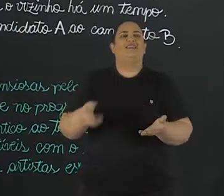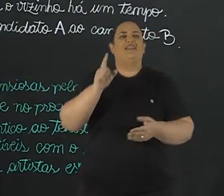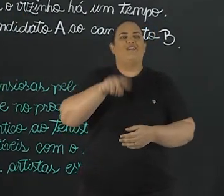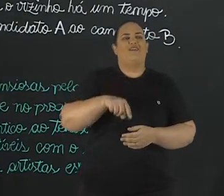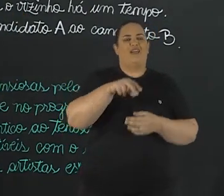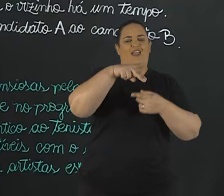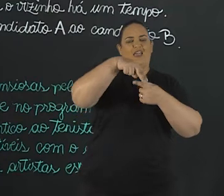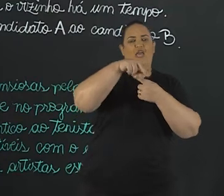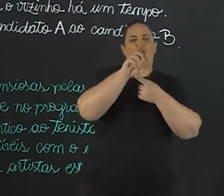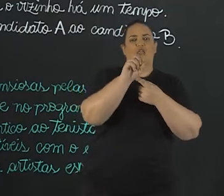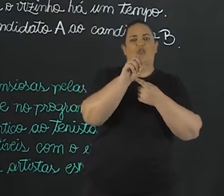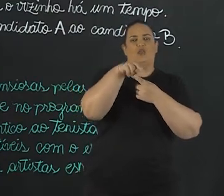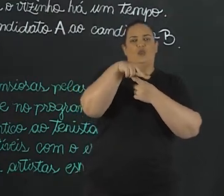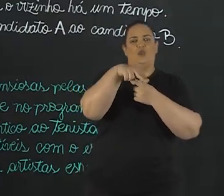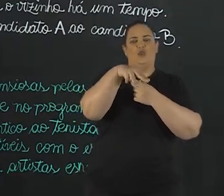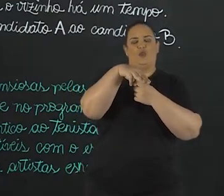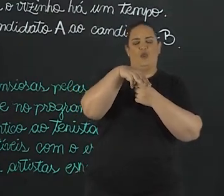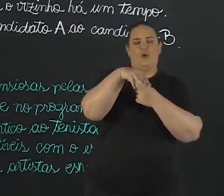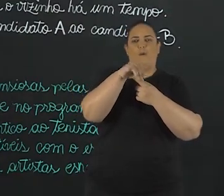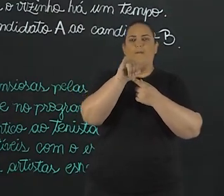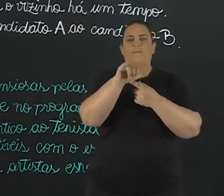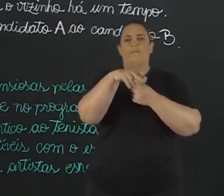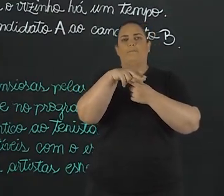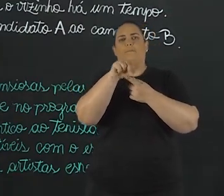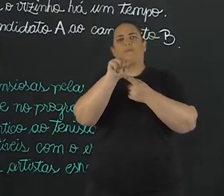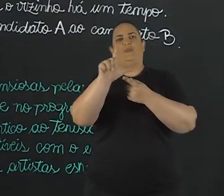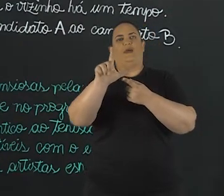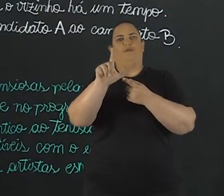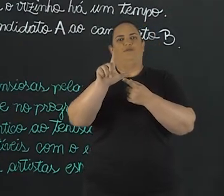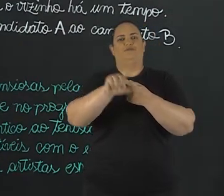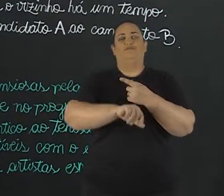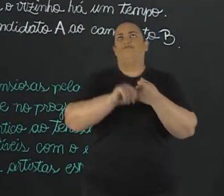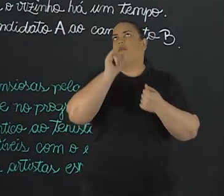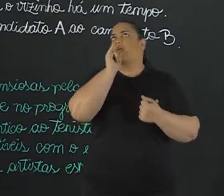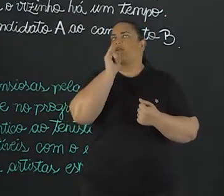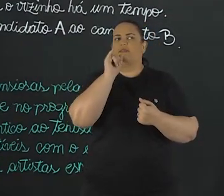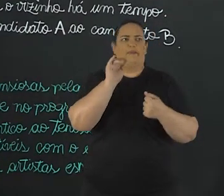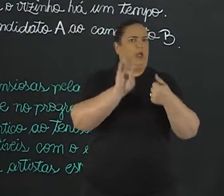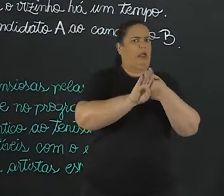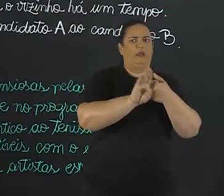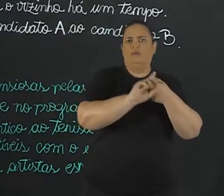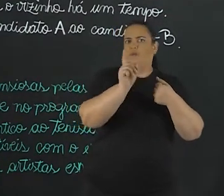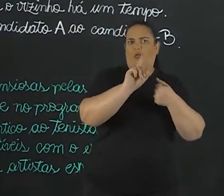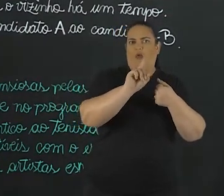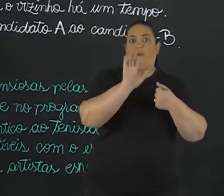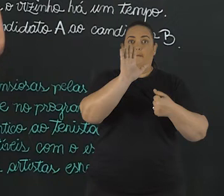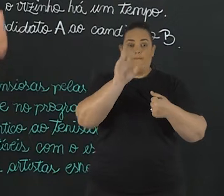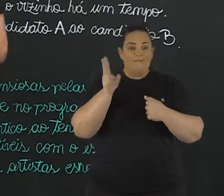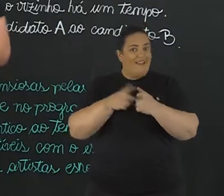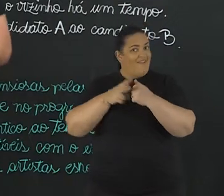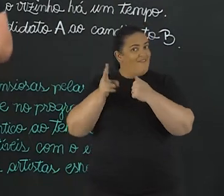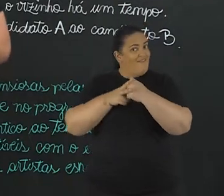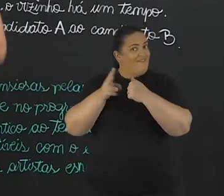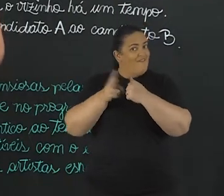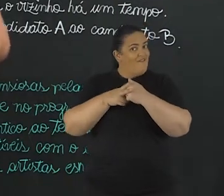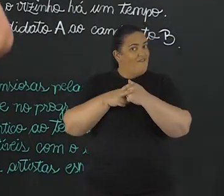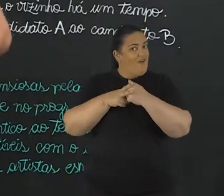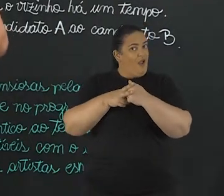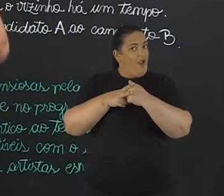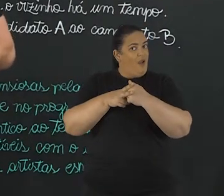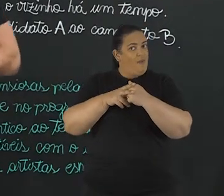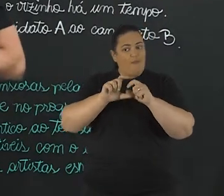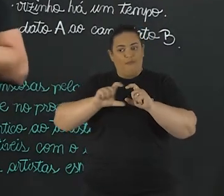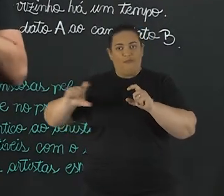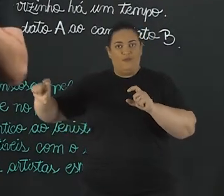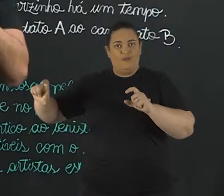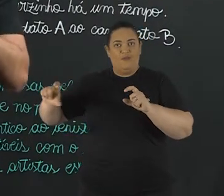regência nominal. Se não for um substantivo, mas se for um verbo, o termo regente, a gente vai chamar essa